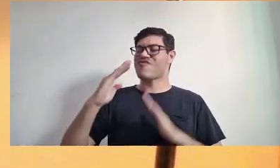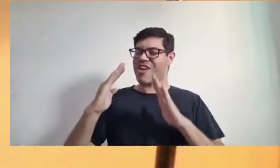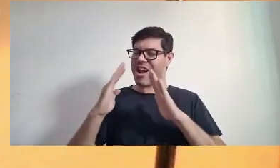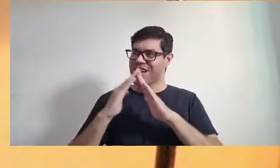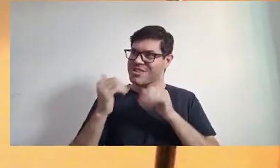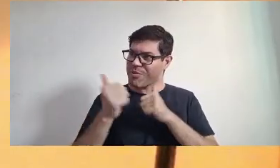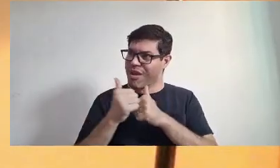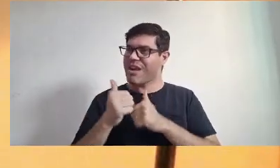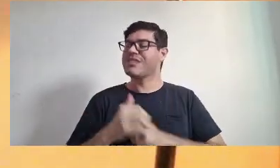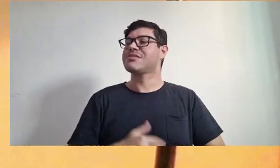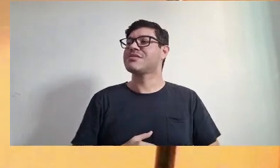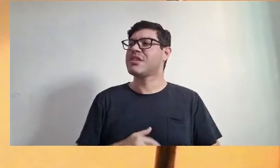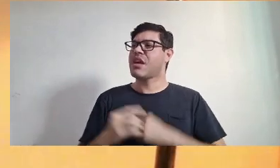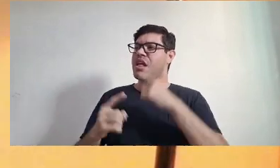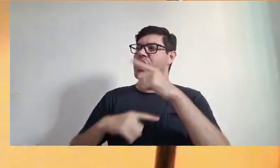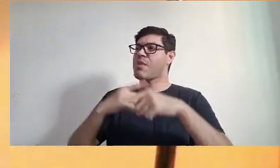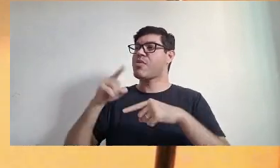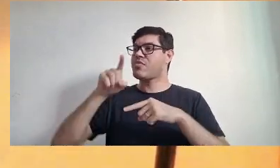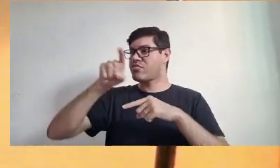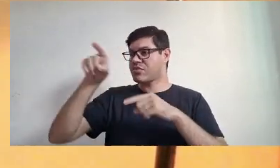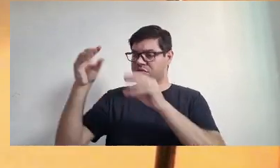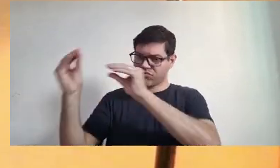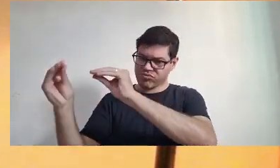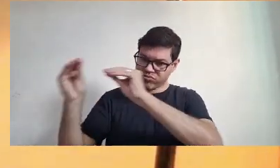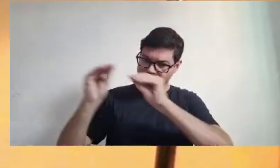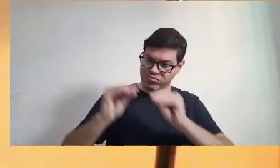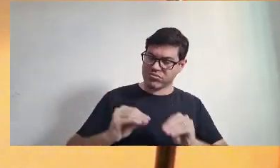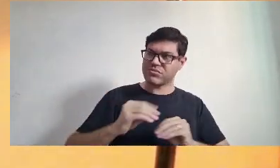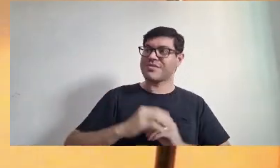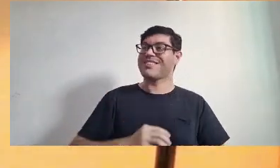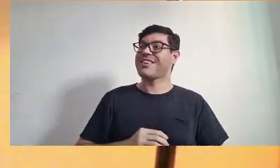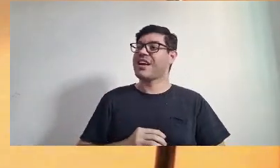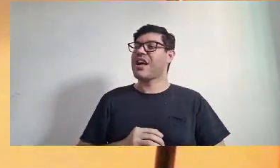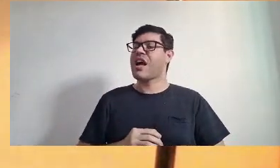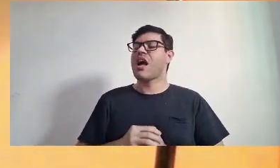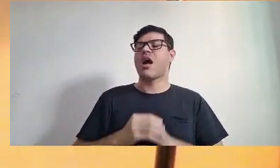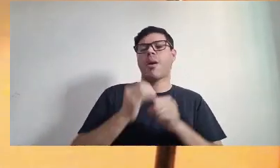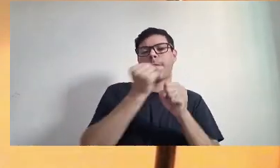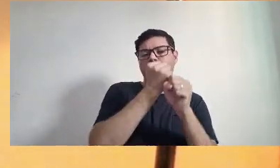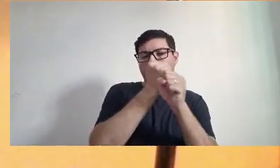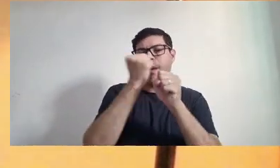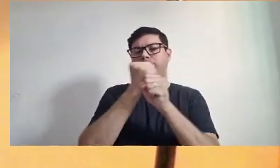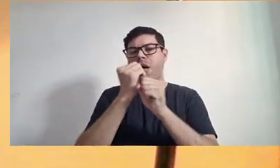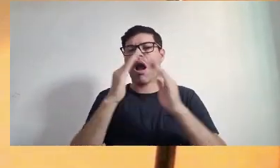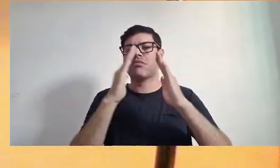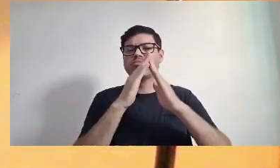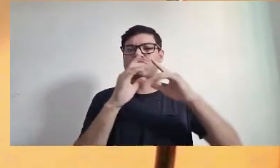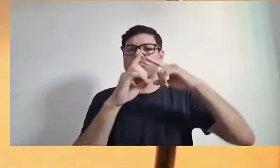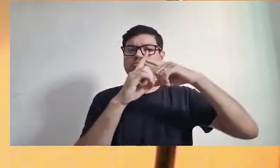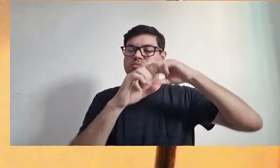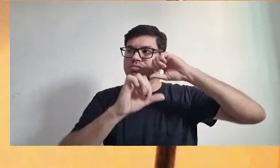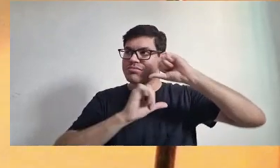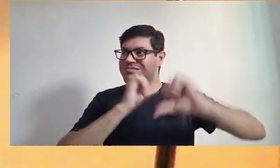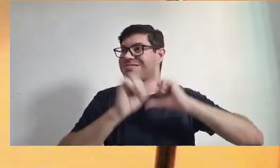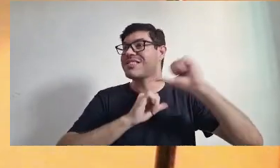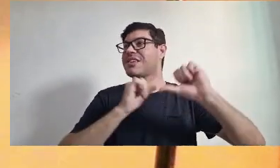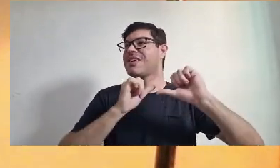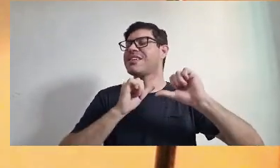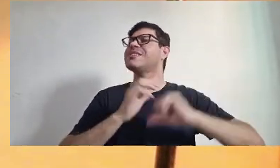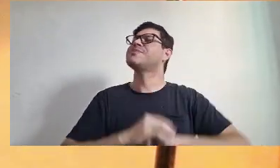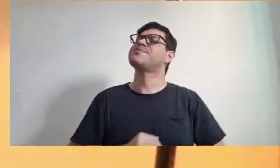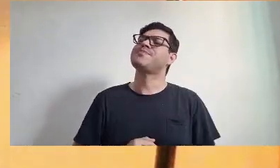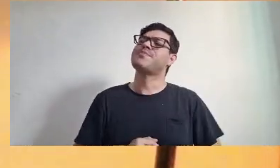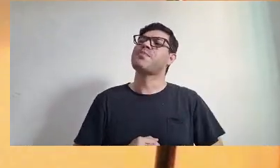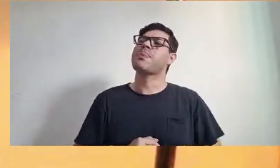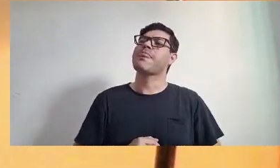Olha. Depois vocês chegaram, né? Aí foram construir a catedral, e a catedral veio depois, né?